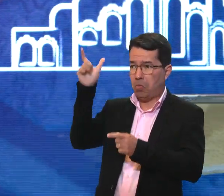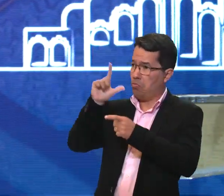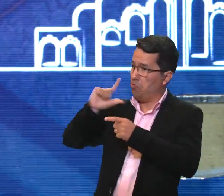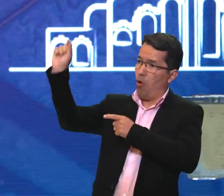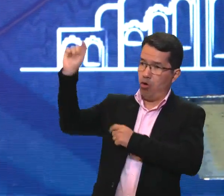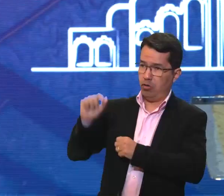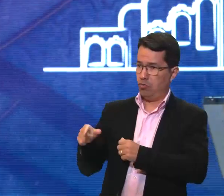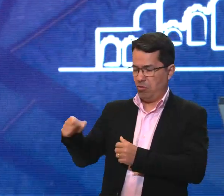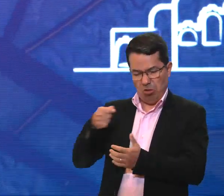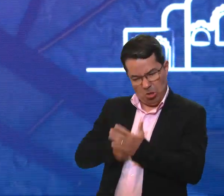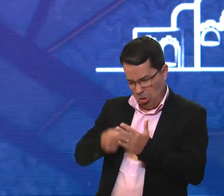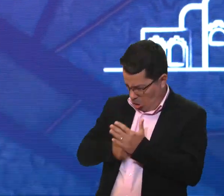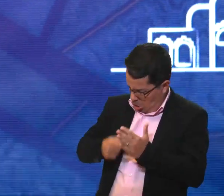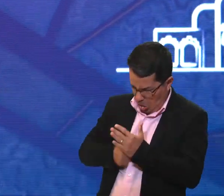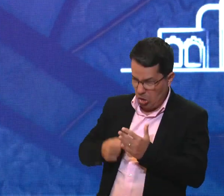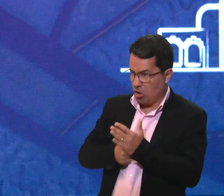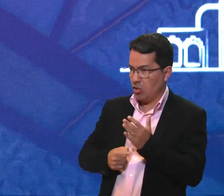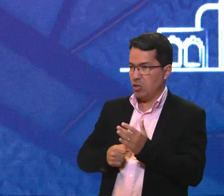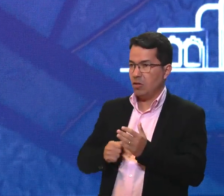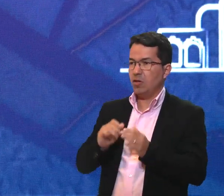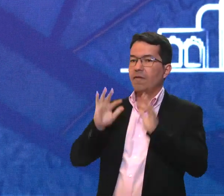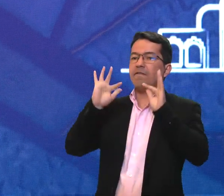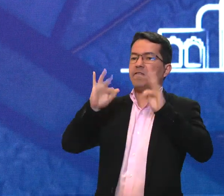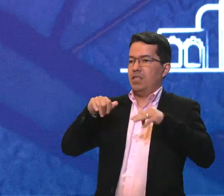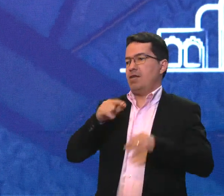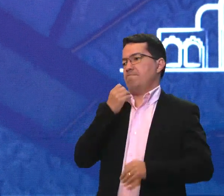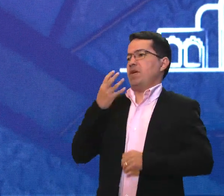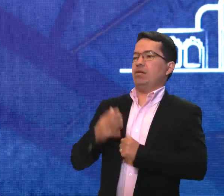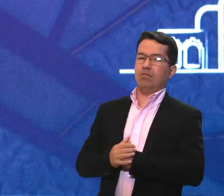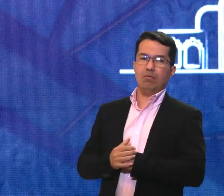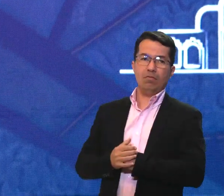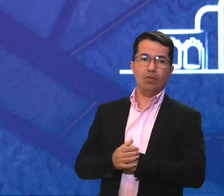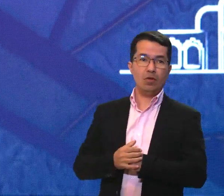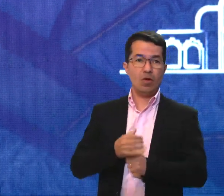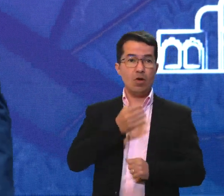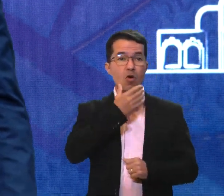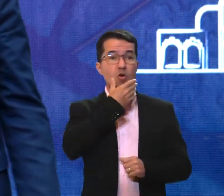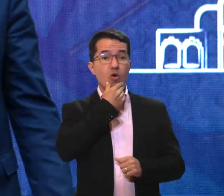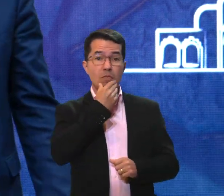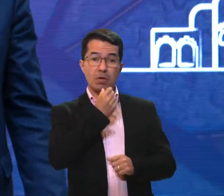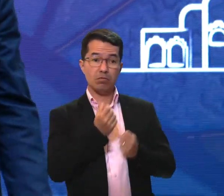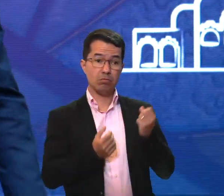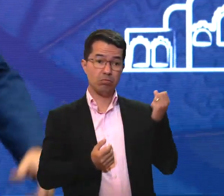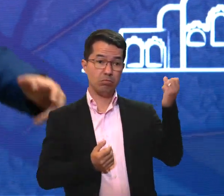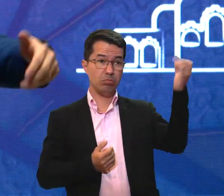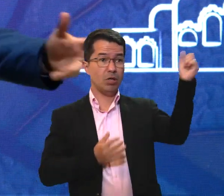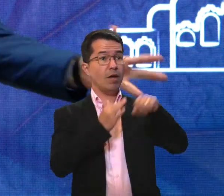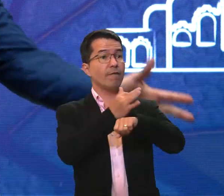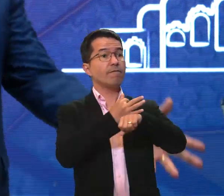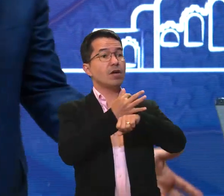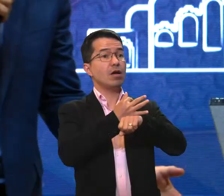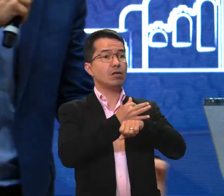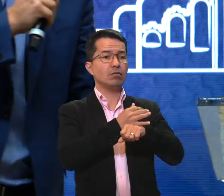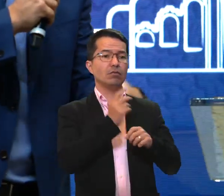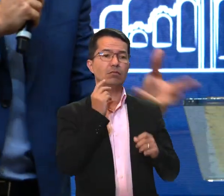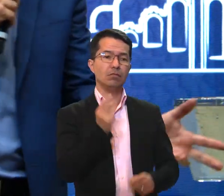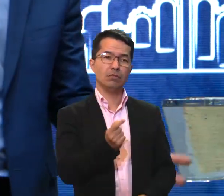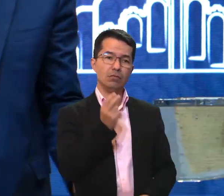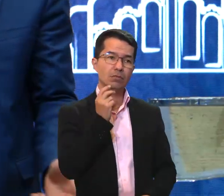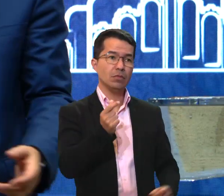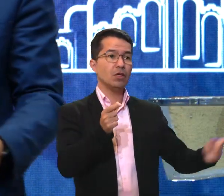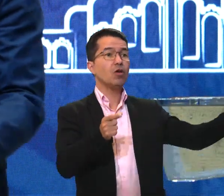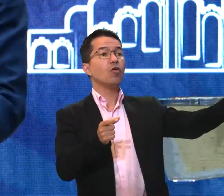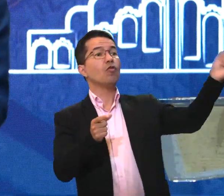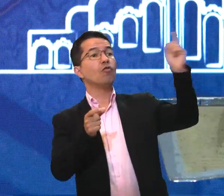resiste, e vai ficar tudo bem. E ele saiu de férias, quando ele volta, ele vai procurar aquela menina e não a